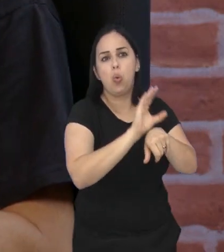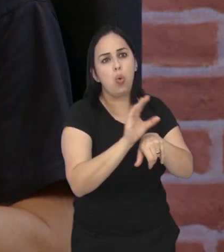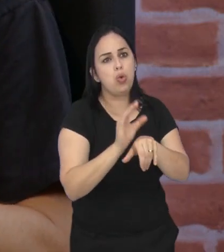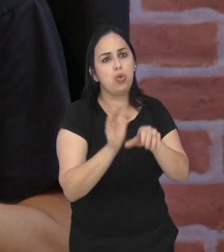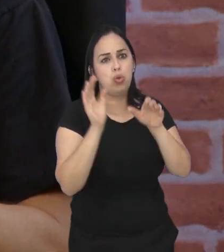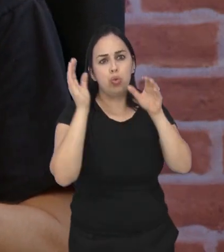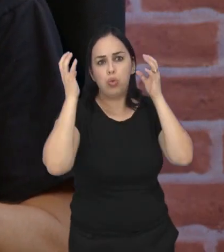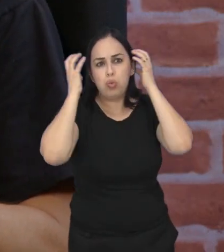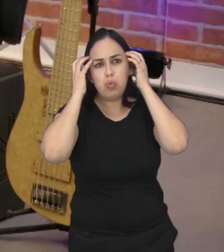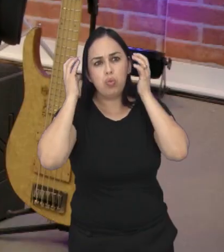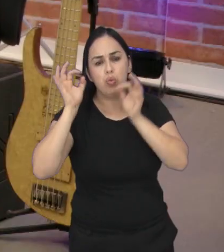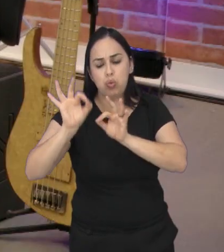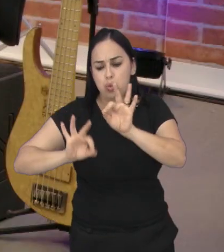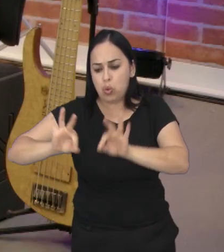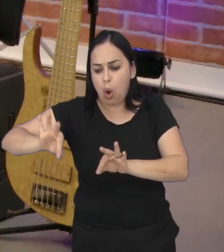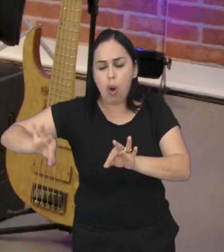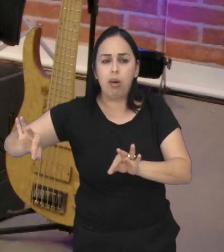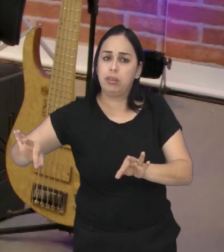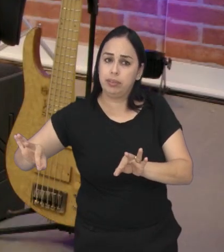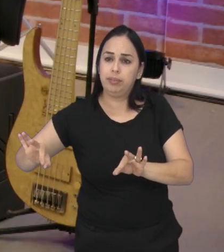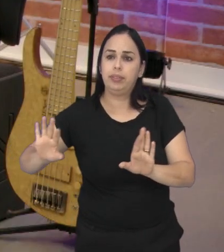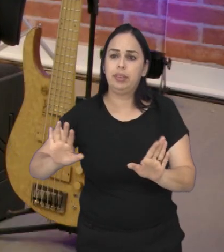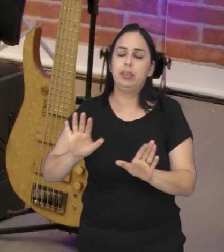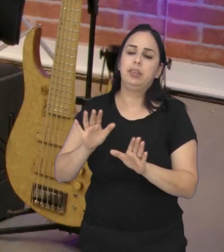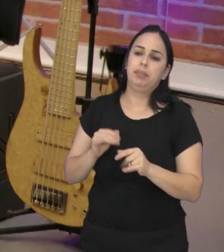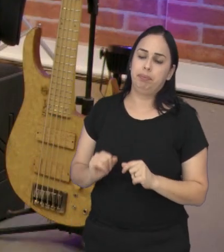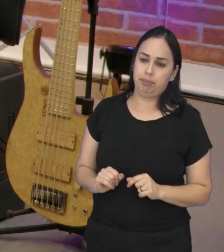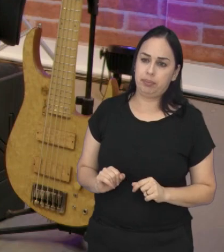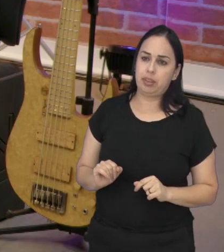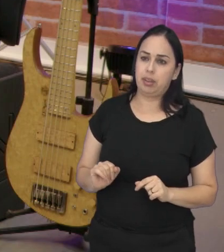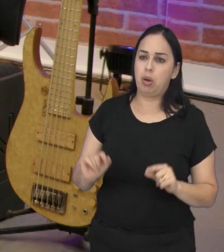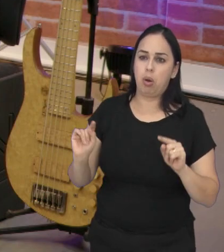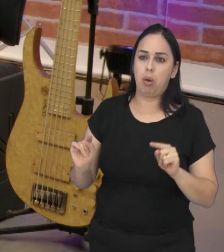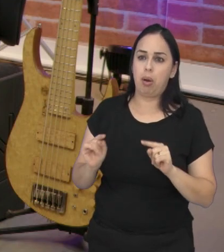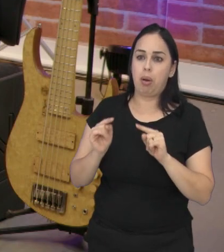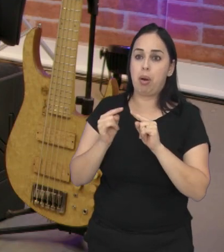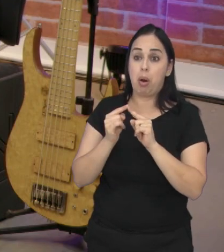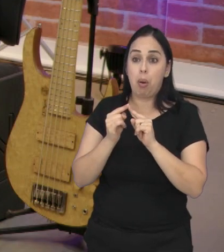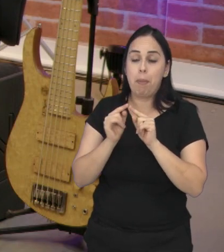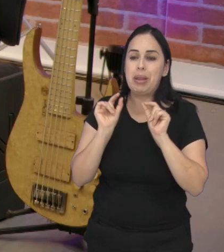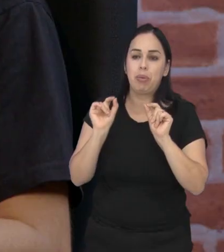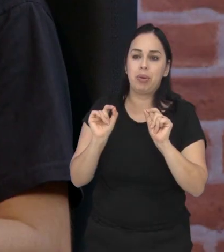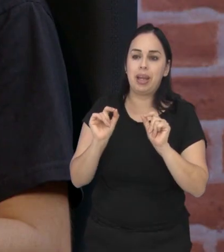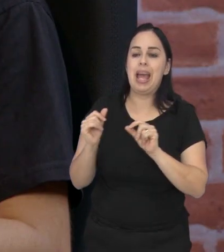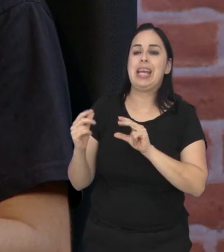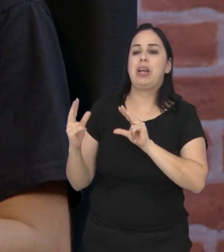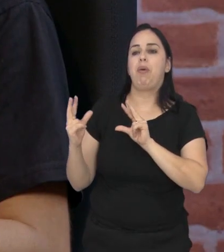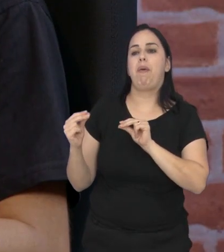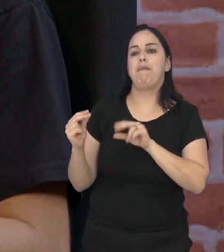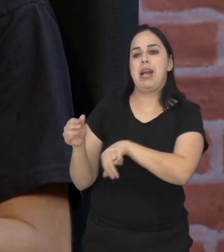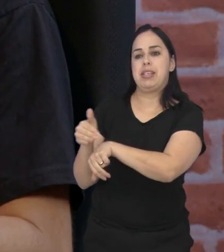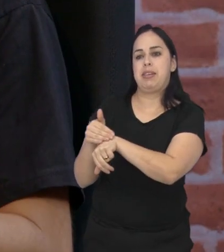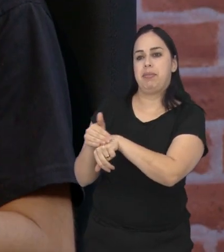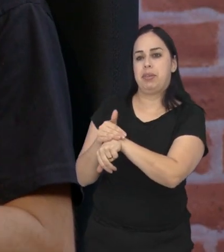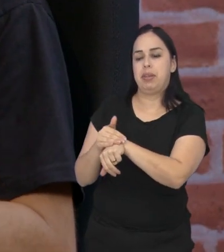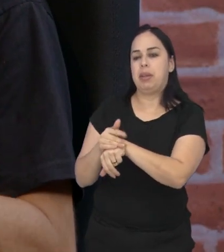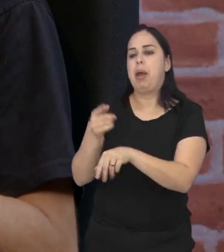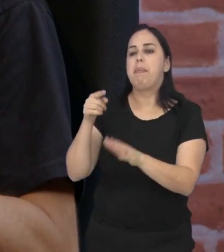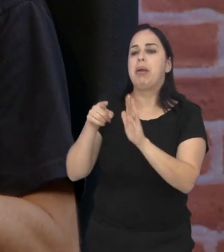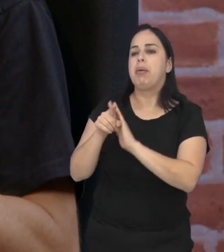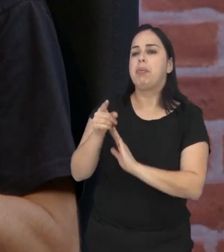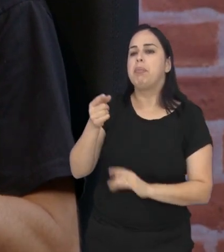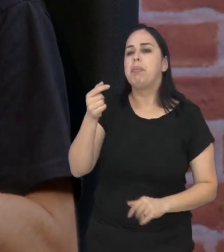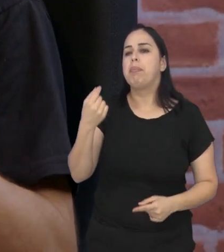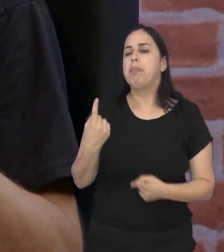As pessoas que eu conversei, pá. Isso se equaliza quando começa a ter diálogo. Então, cara, por que você